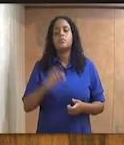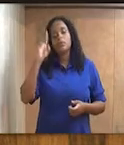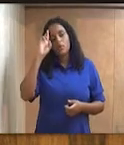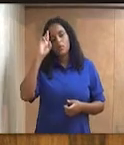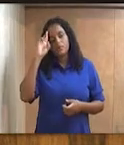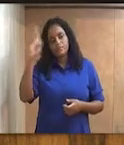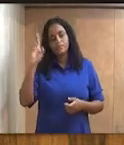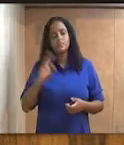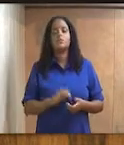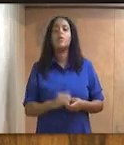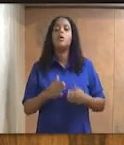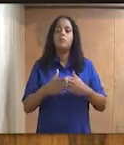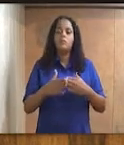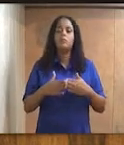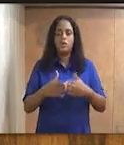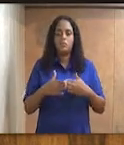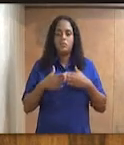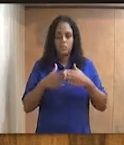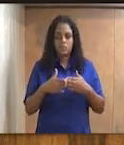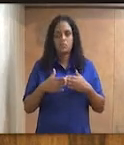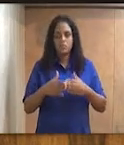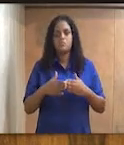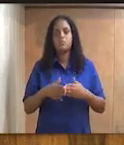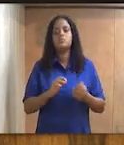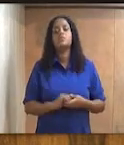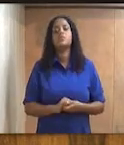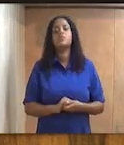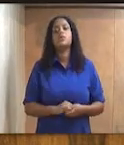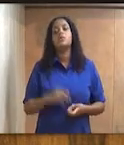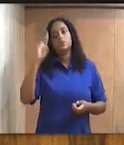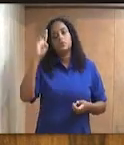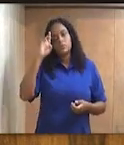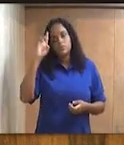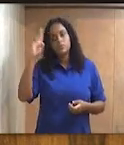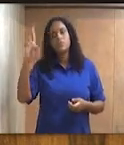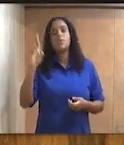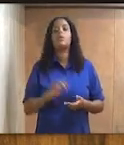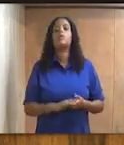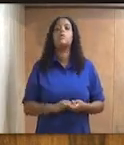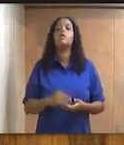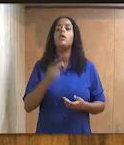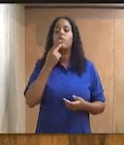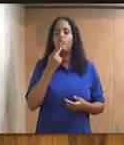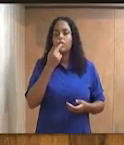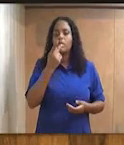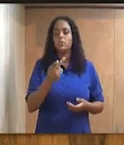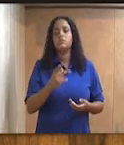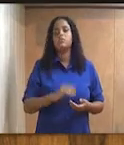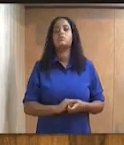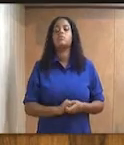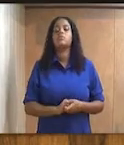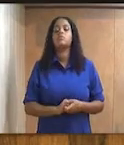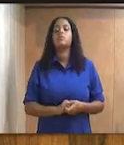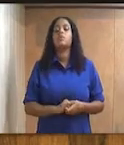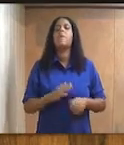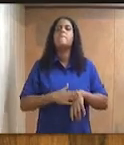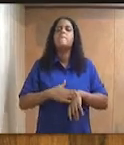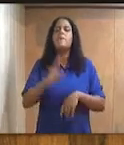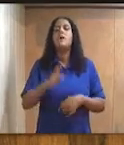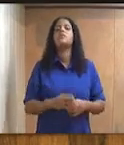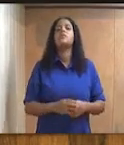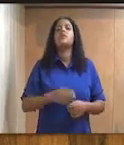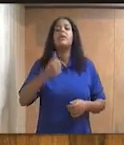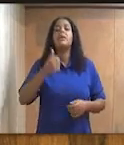Senhor presidente, por favor. Senhor presidente, a gente está falando de mais de 15